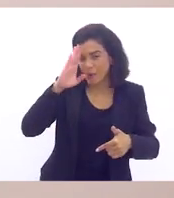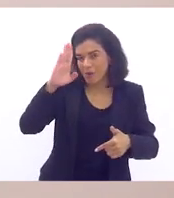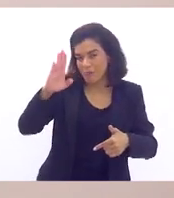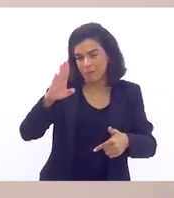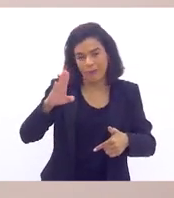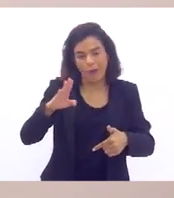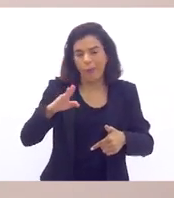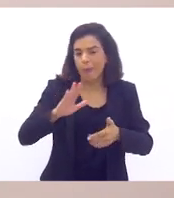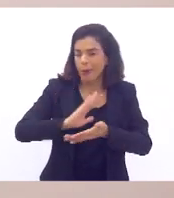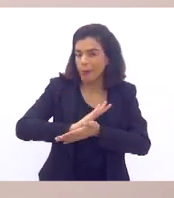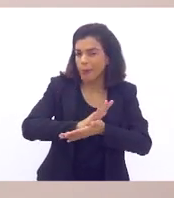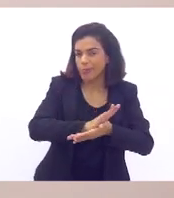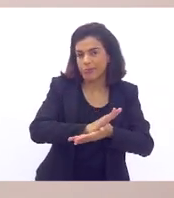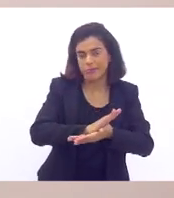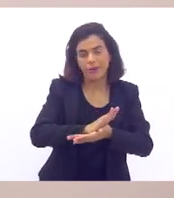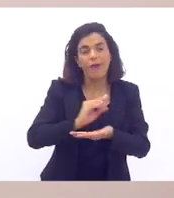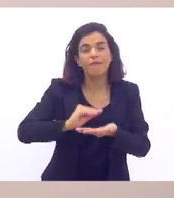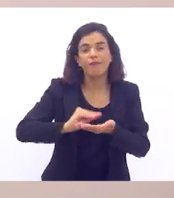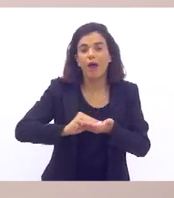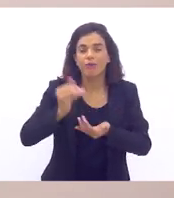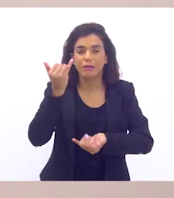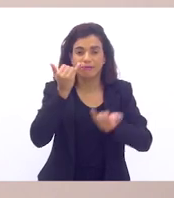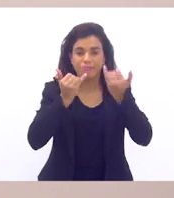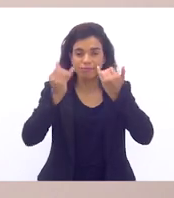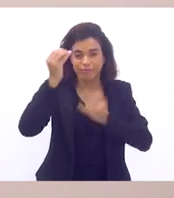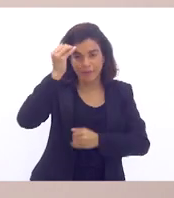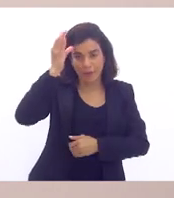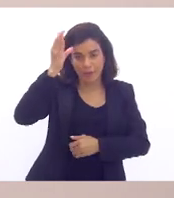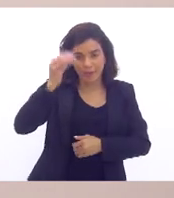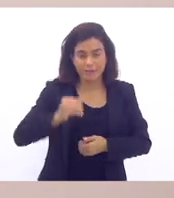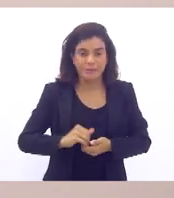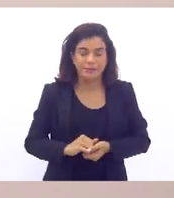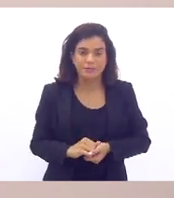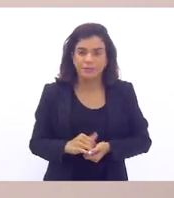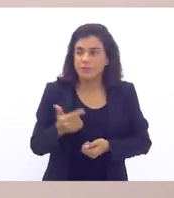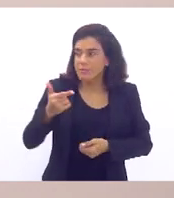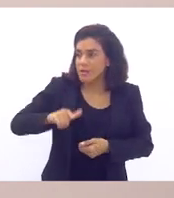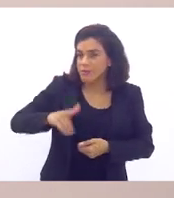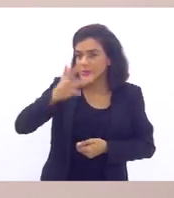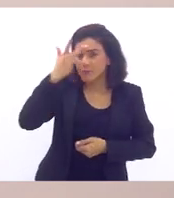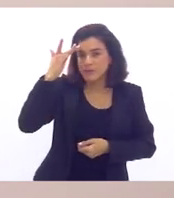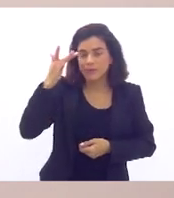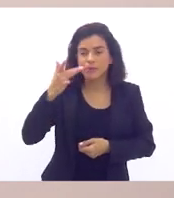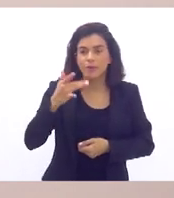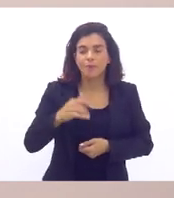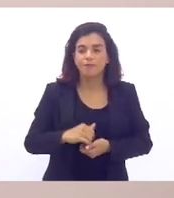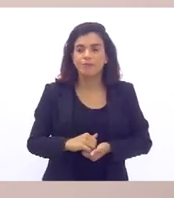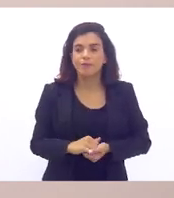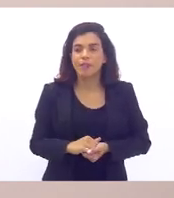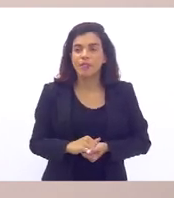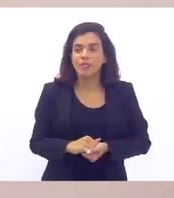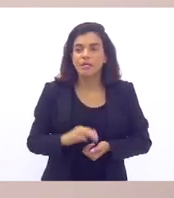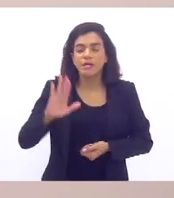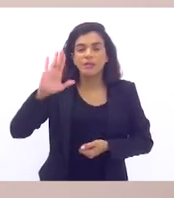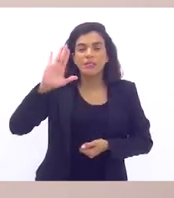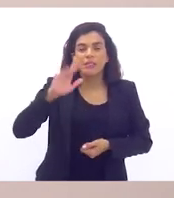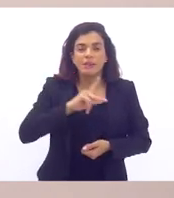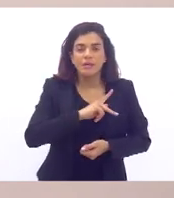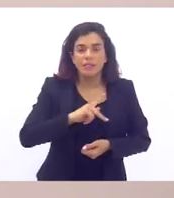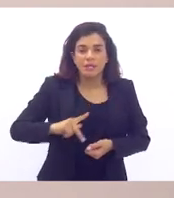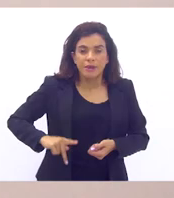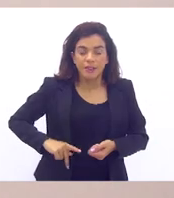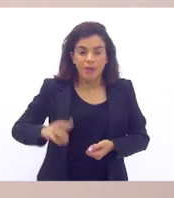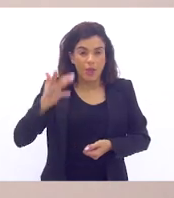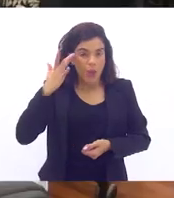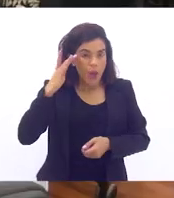semente do preconceito hoje a falta de conhecimento mas alguém quer por favor eu